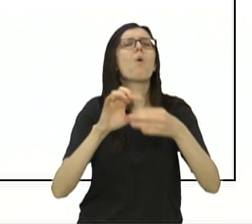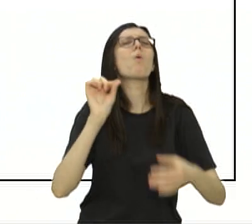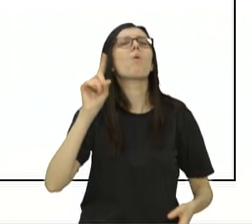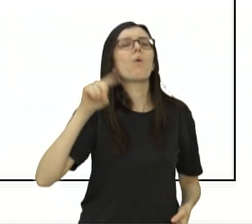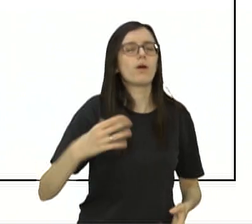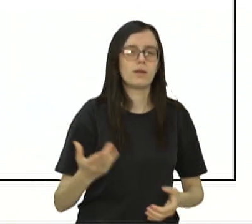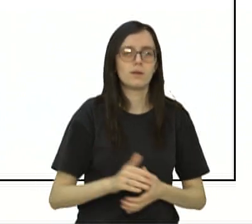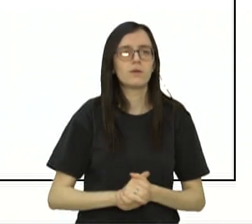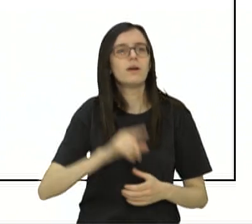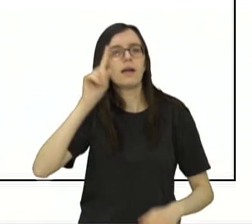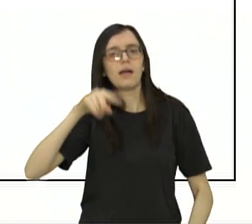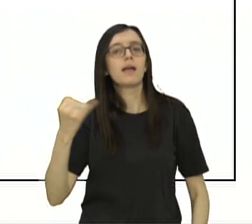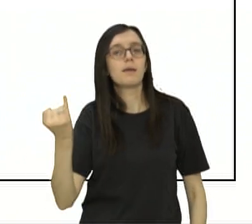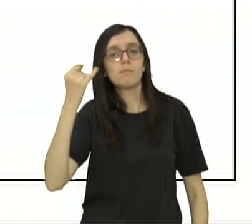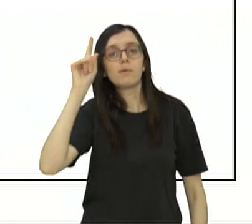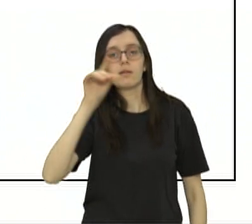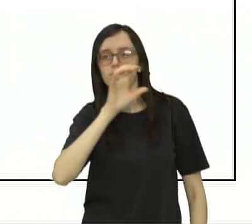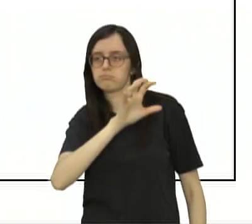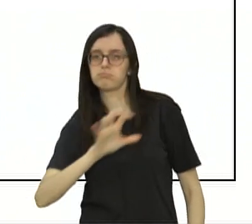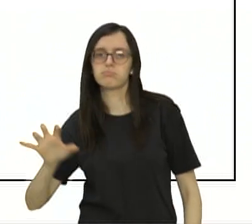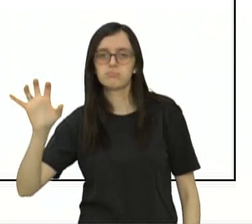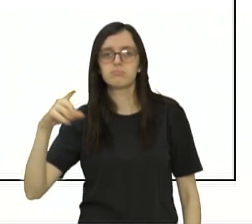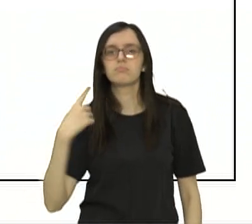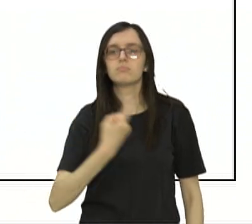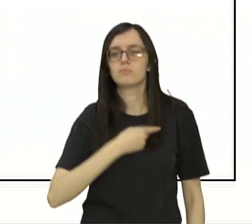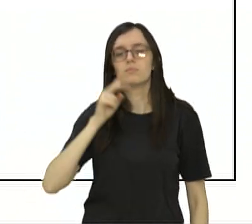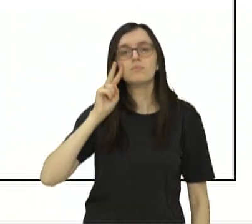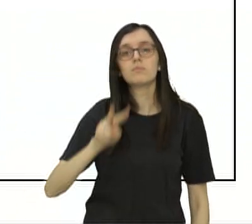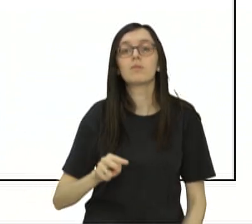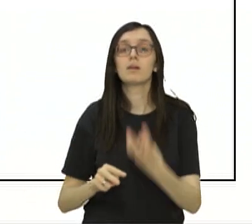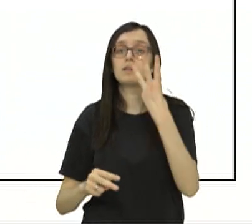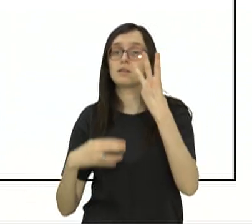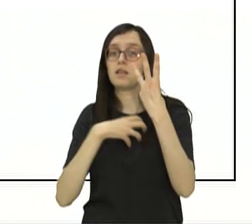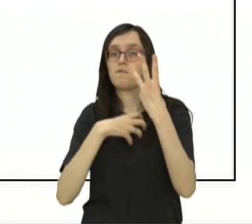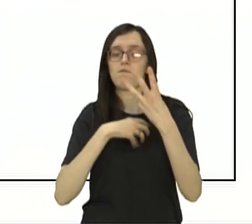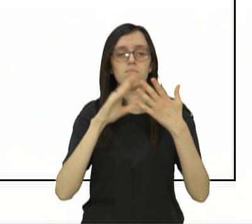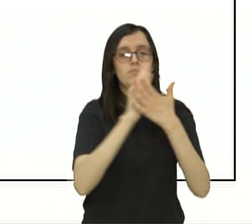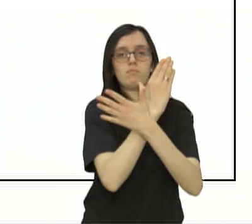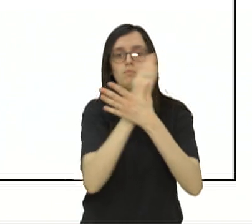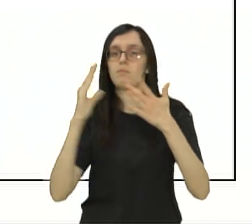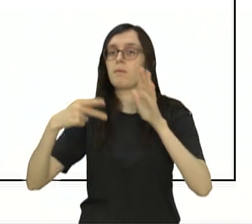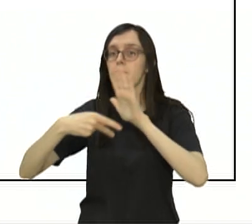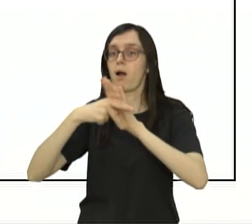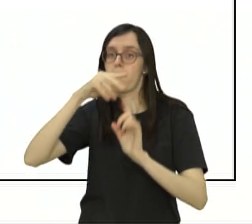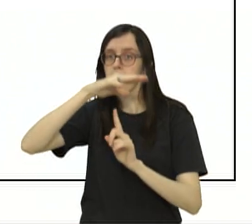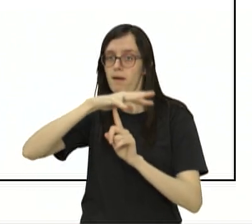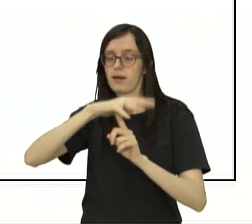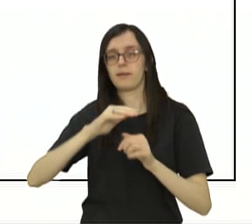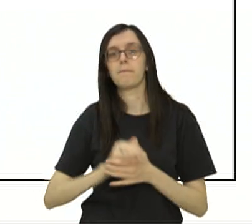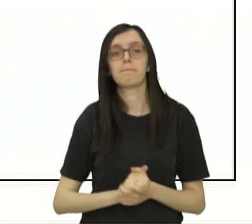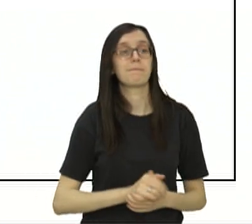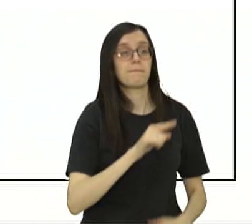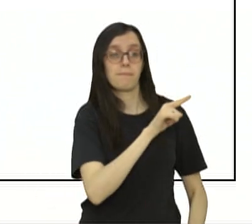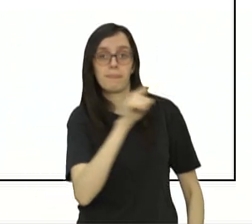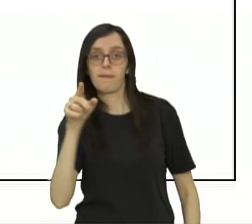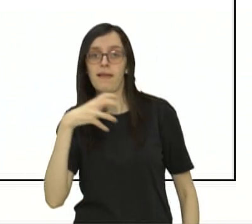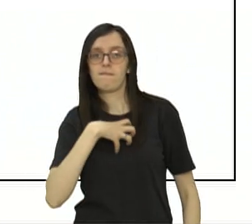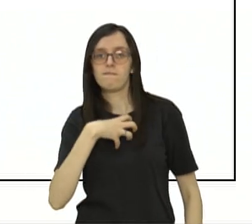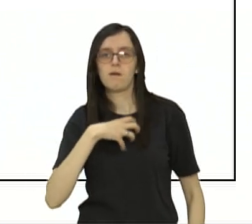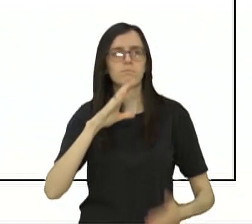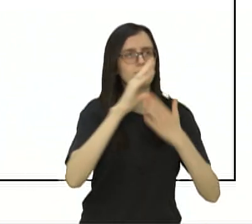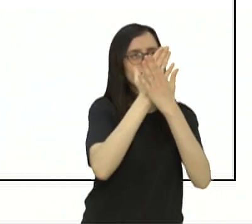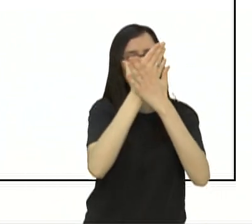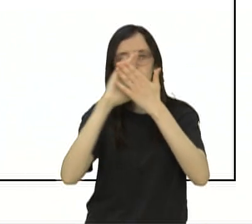contexto da regionalização, certo? E aí nós vimos 3 formas de regionalizar o Paraná. Essas formas de regionalizar o